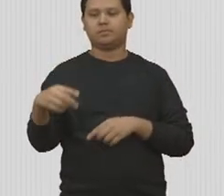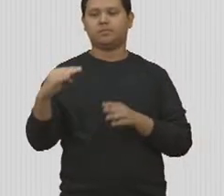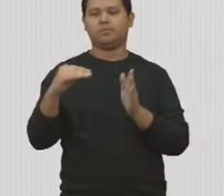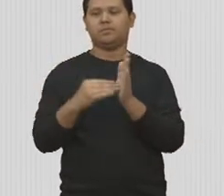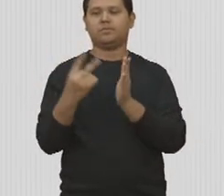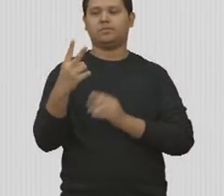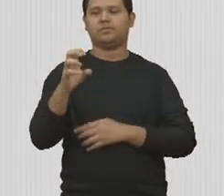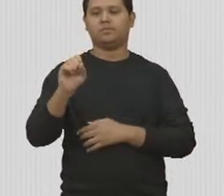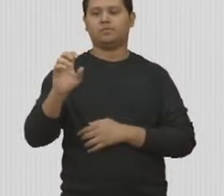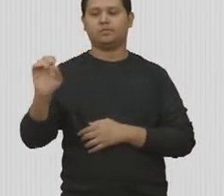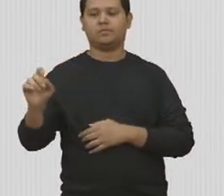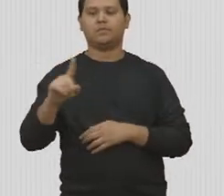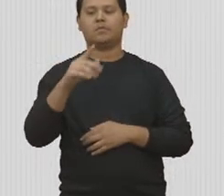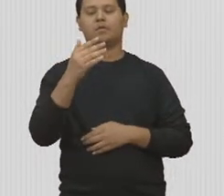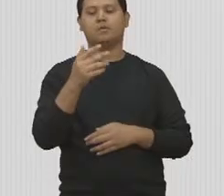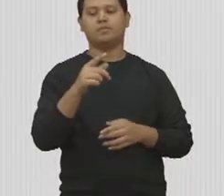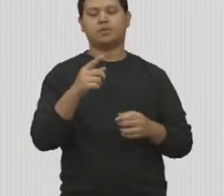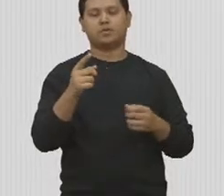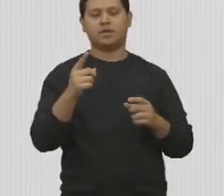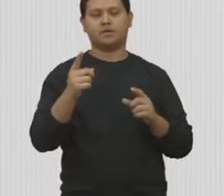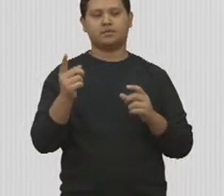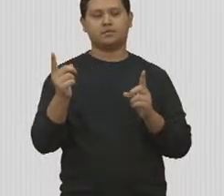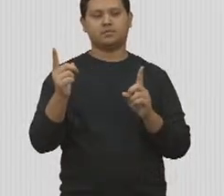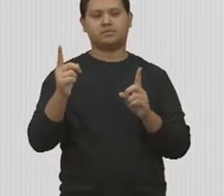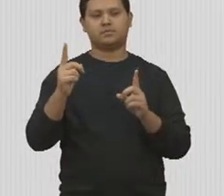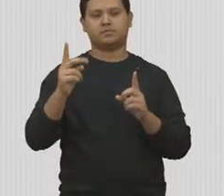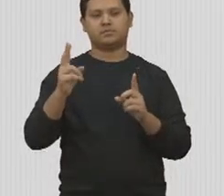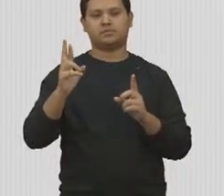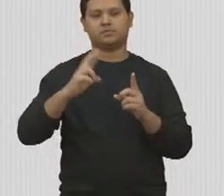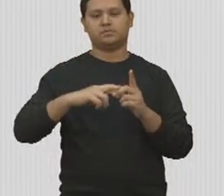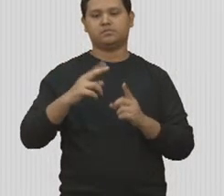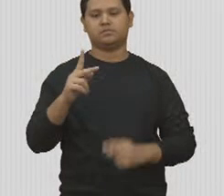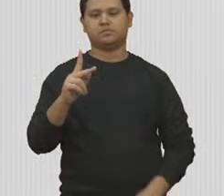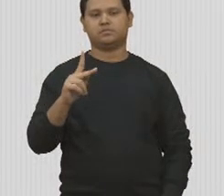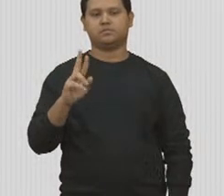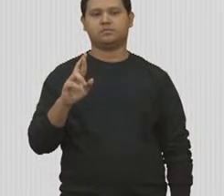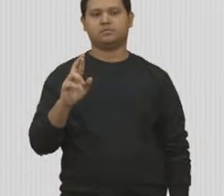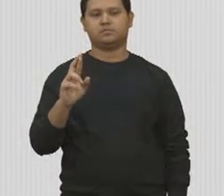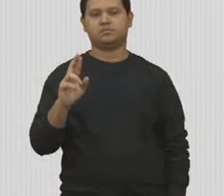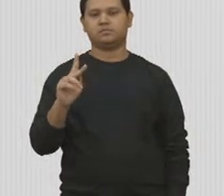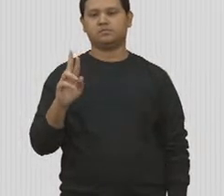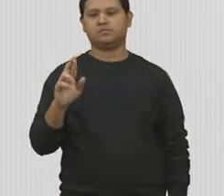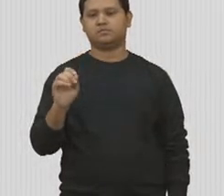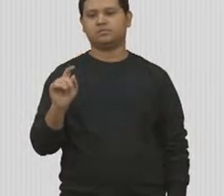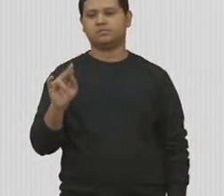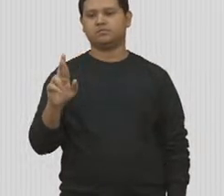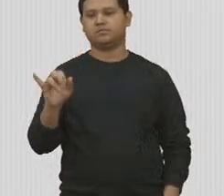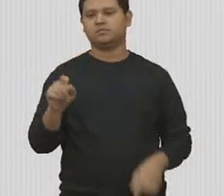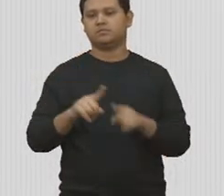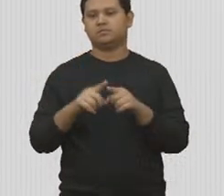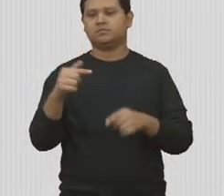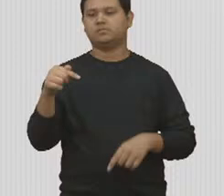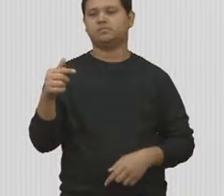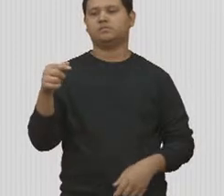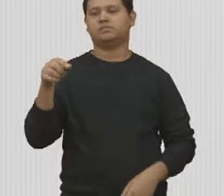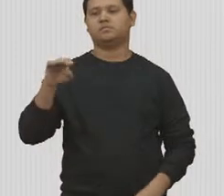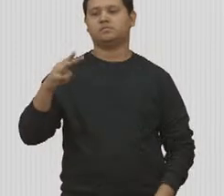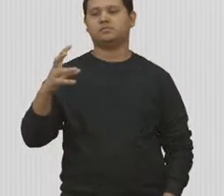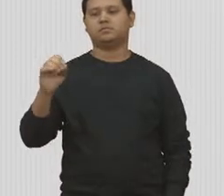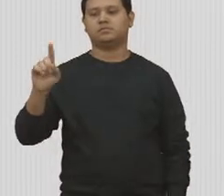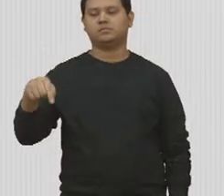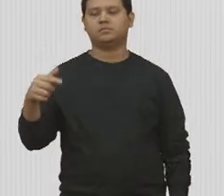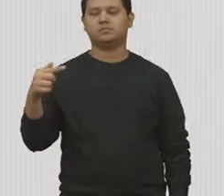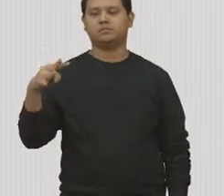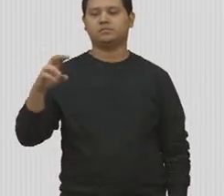Procuradoria 7 milhões e 400 para 5 milhões, 7.500, Comunicação 5 milhões e 500 para